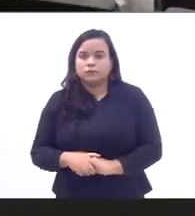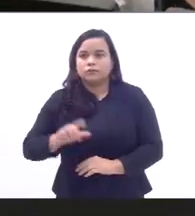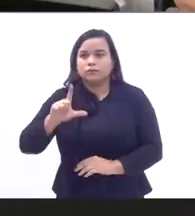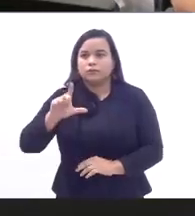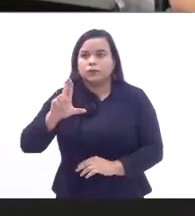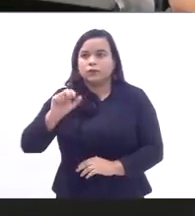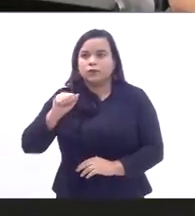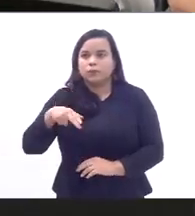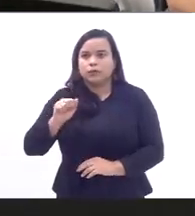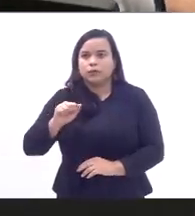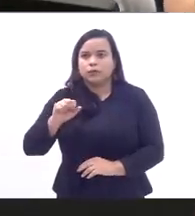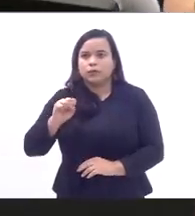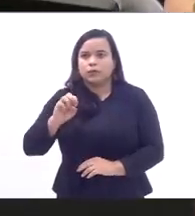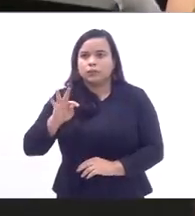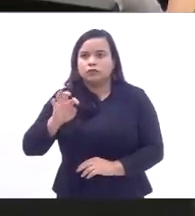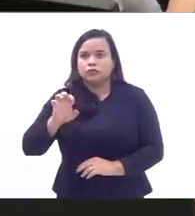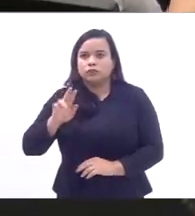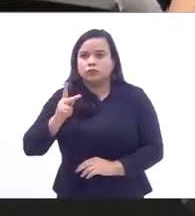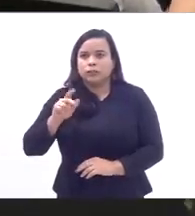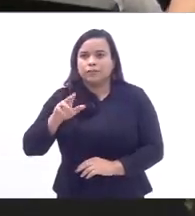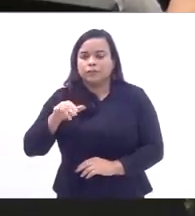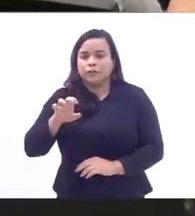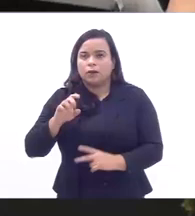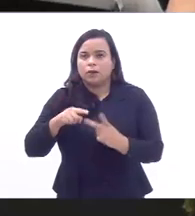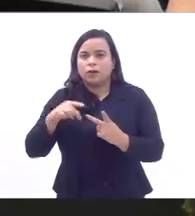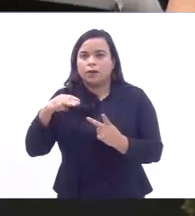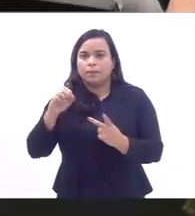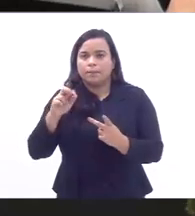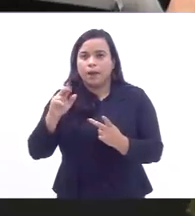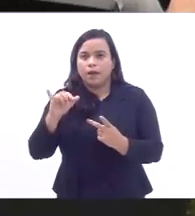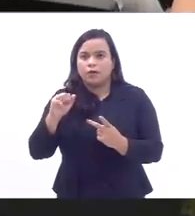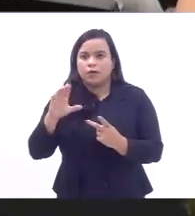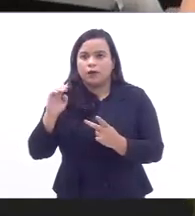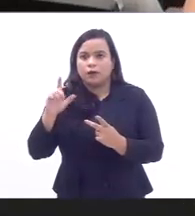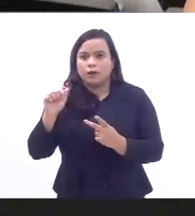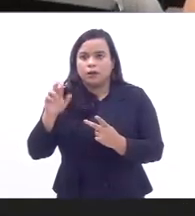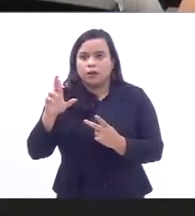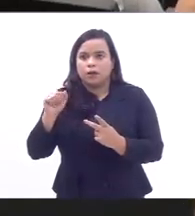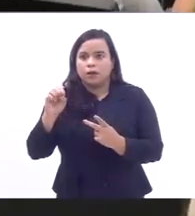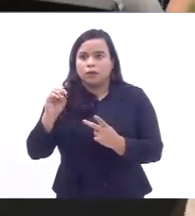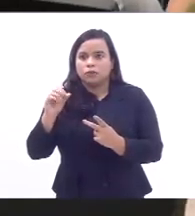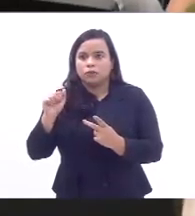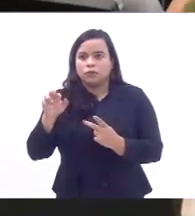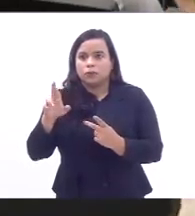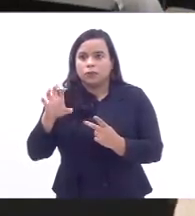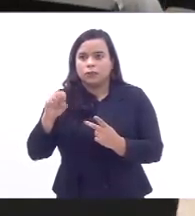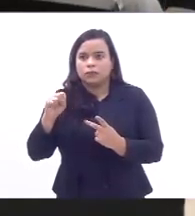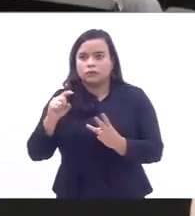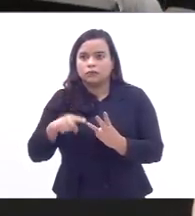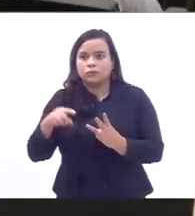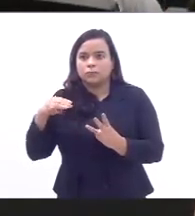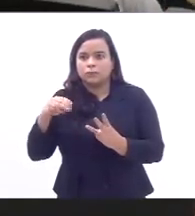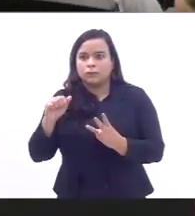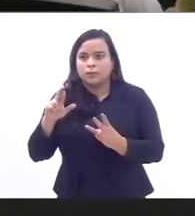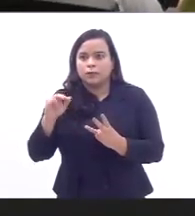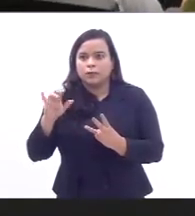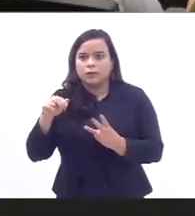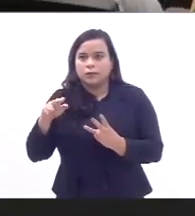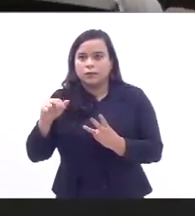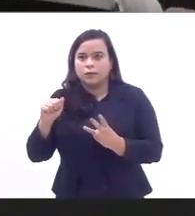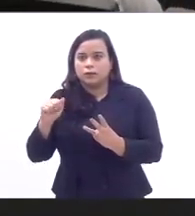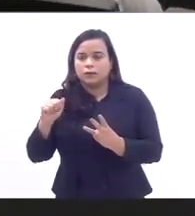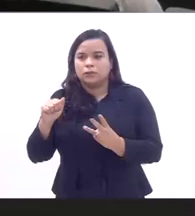Luana Stefani, Maria Clara Soares, Mariana L.